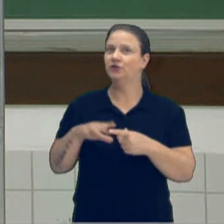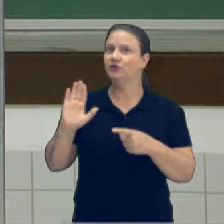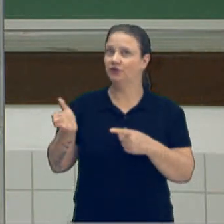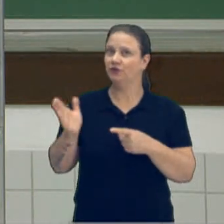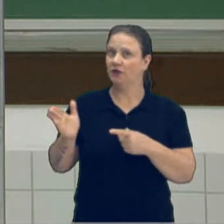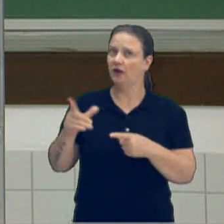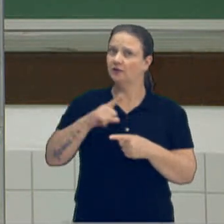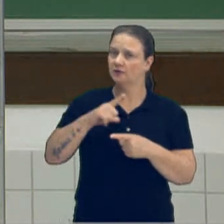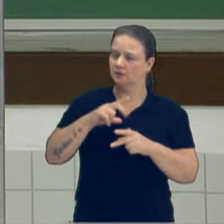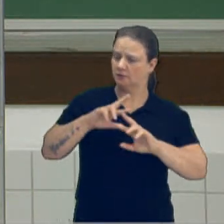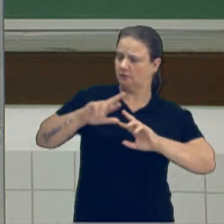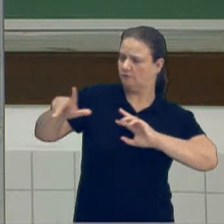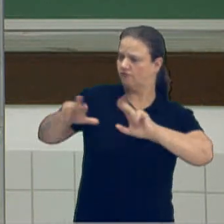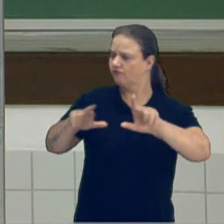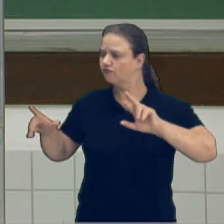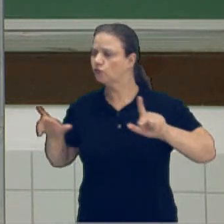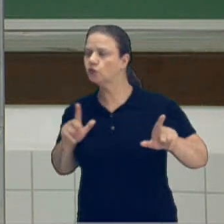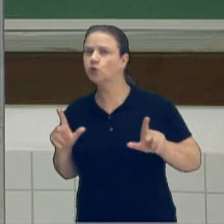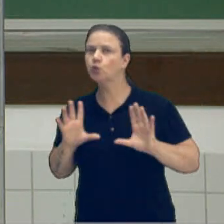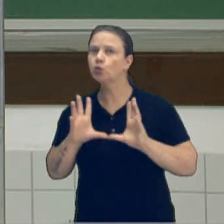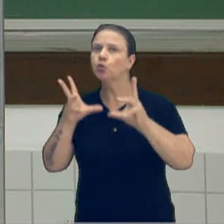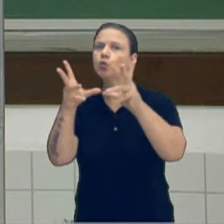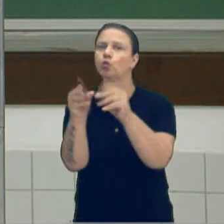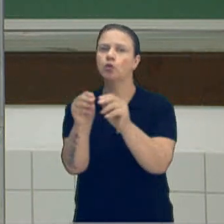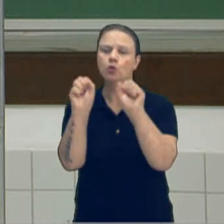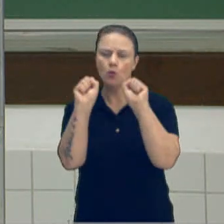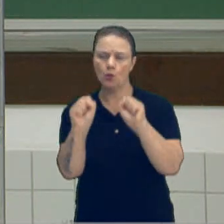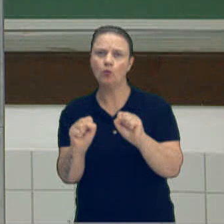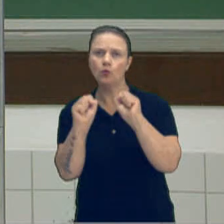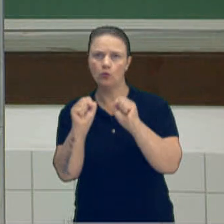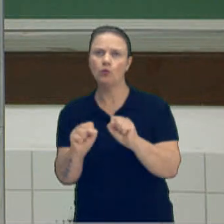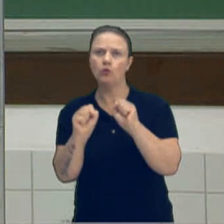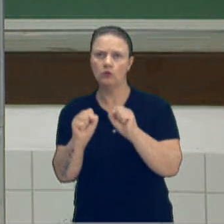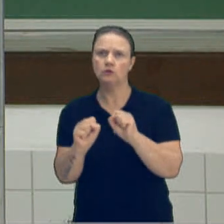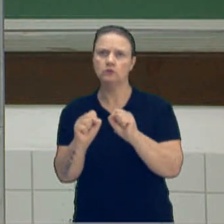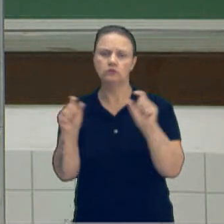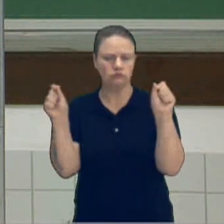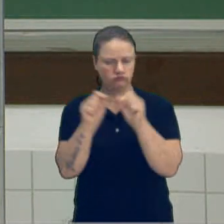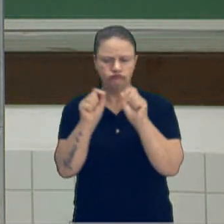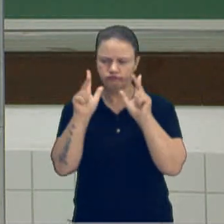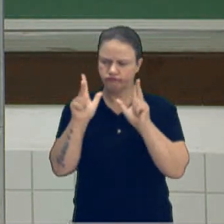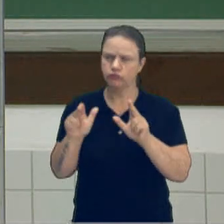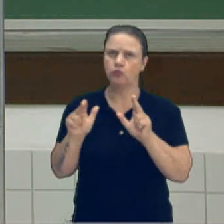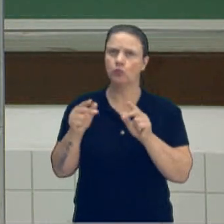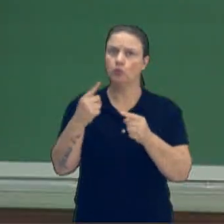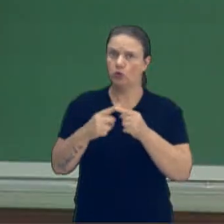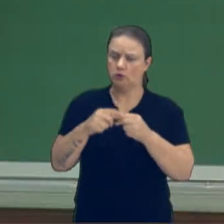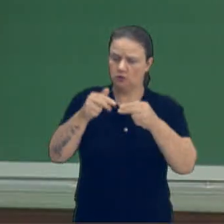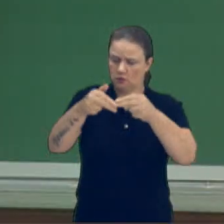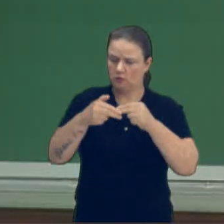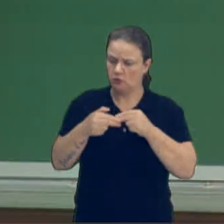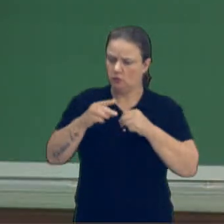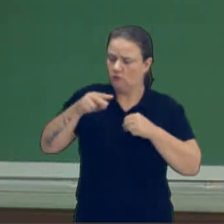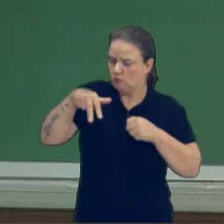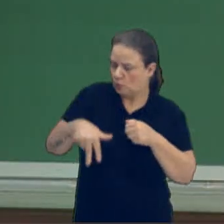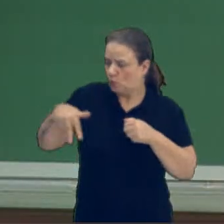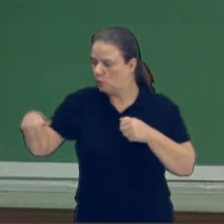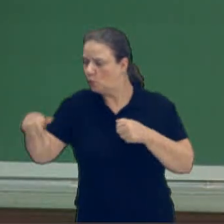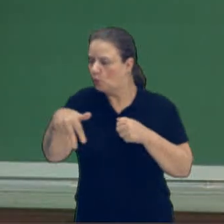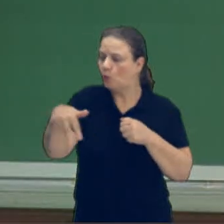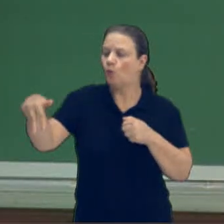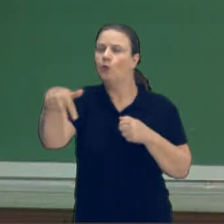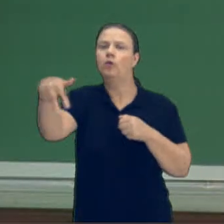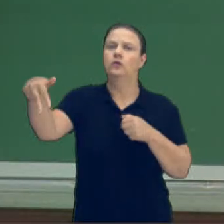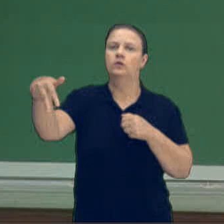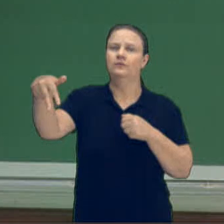essa diferença para que todos possam correr a mesma distância. Por isso que cada um sai de um ponto diferente da pista, tá? Para